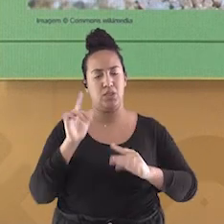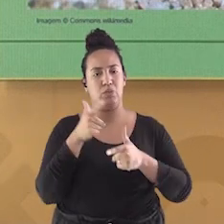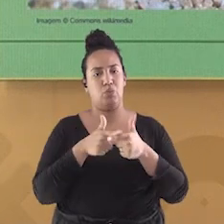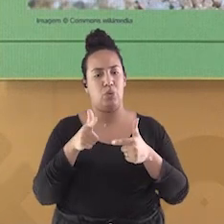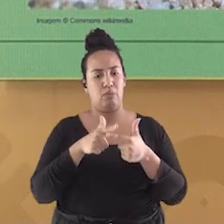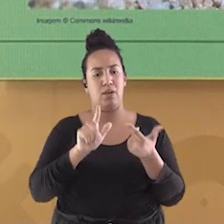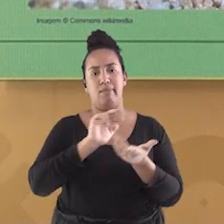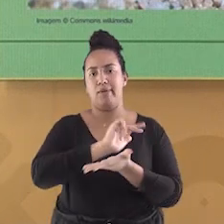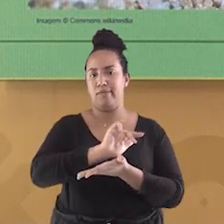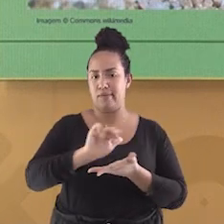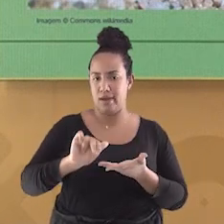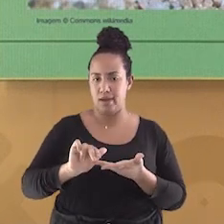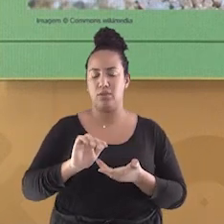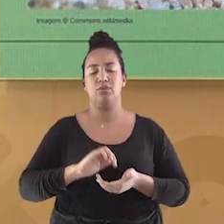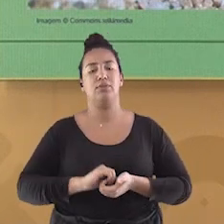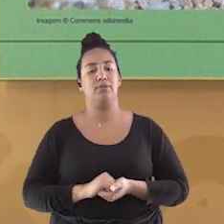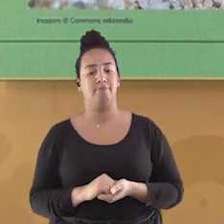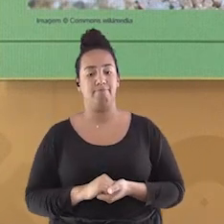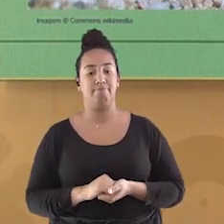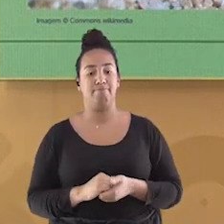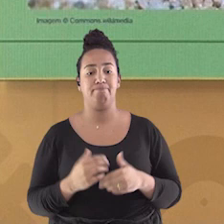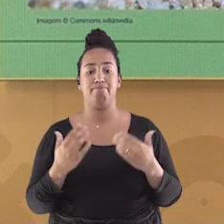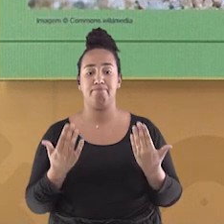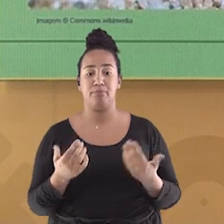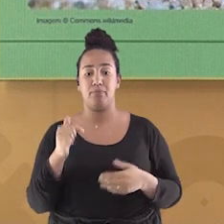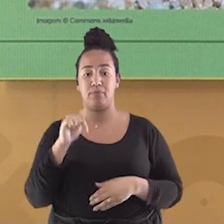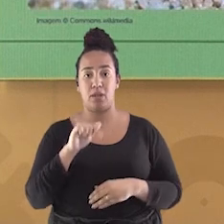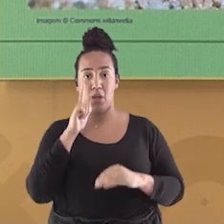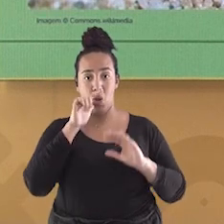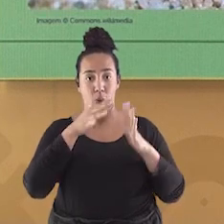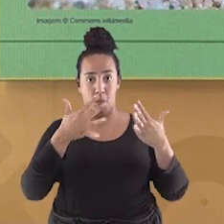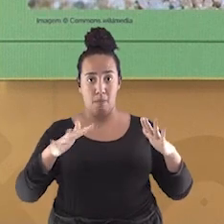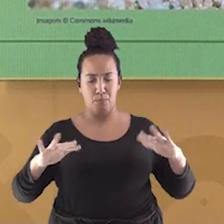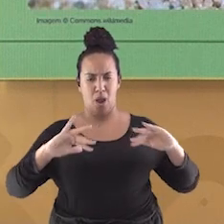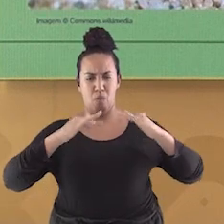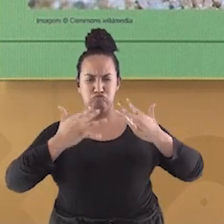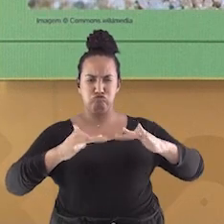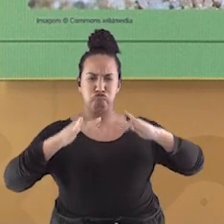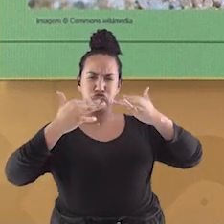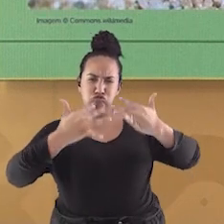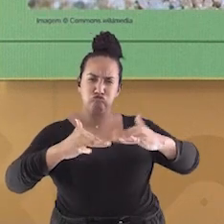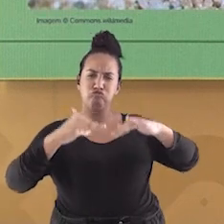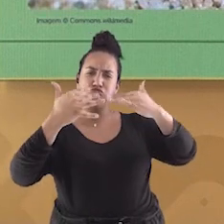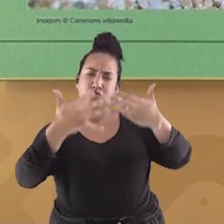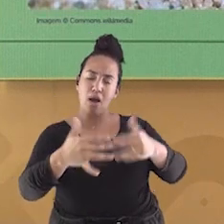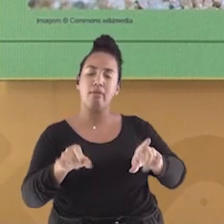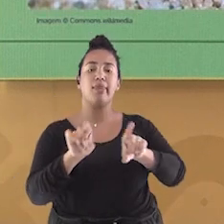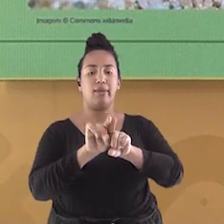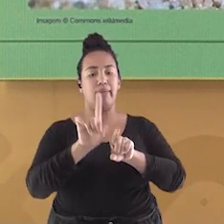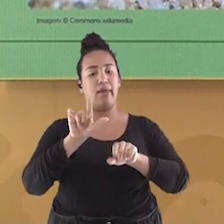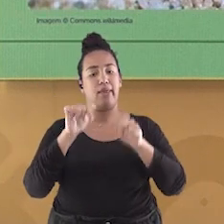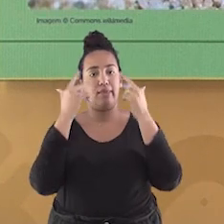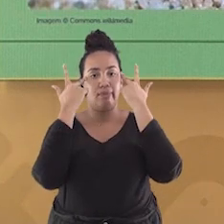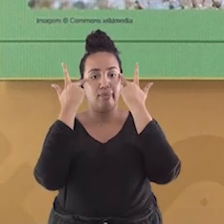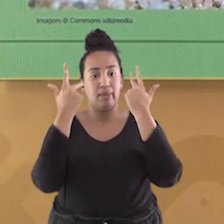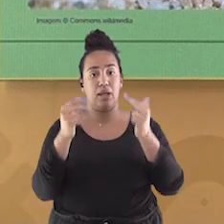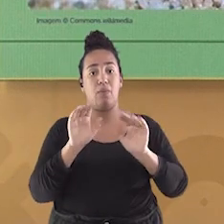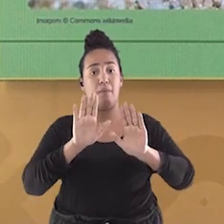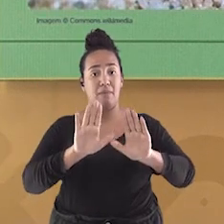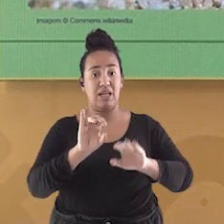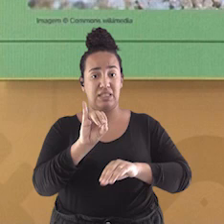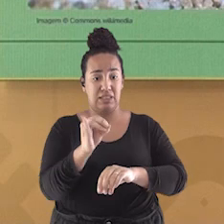outros problemas. O avanço do mar também é um processo natural, mas a retirada